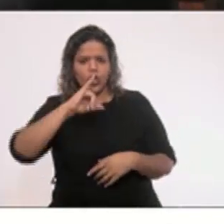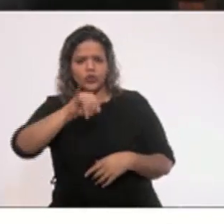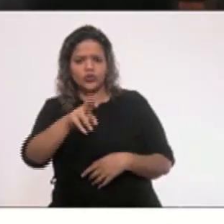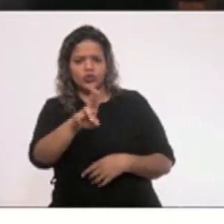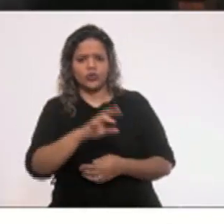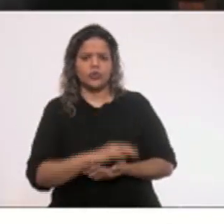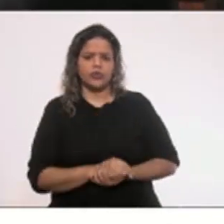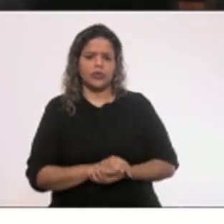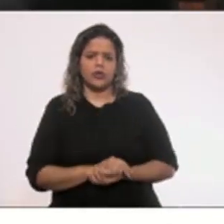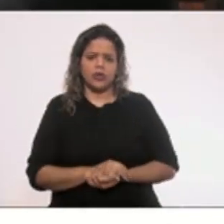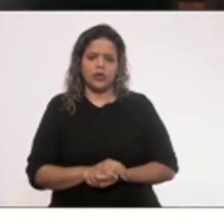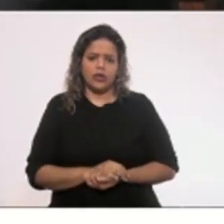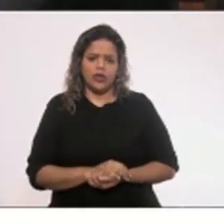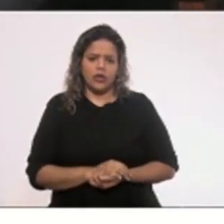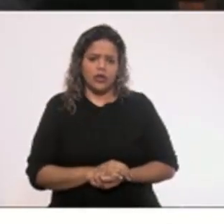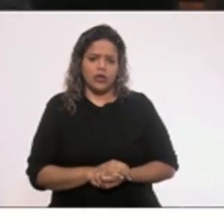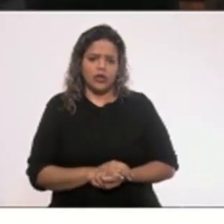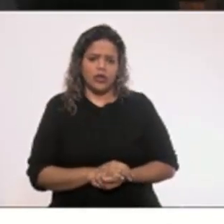discutir.